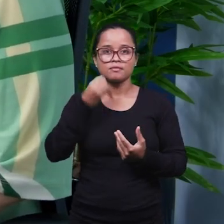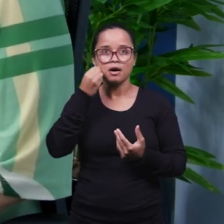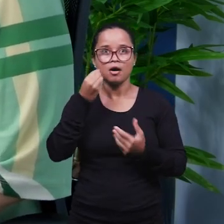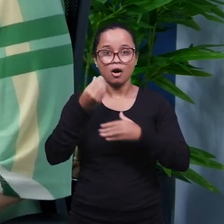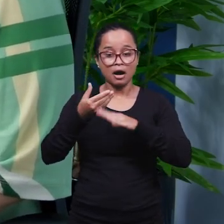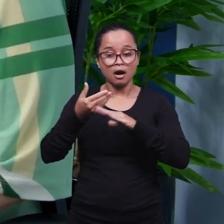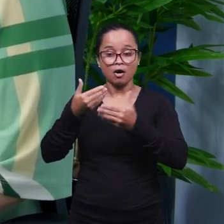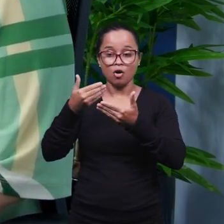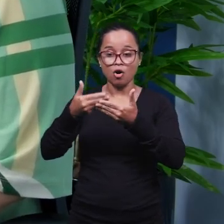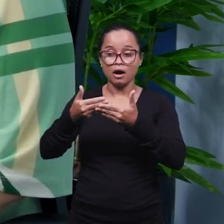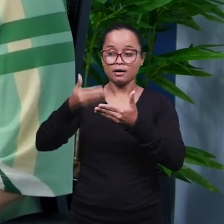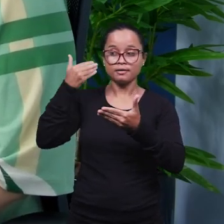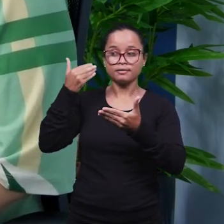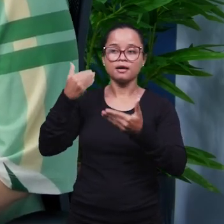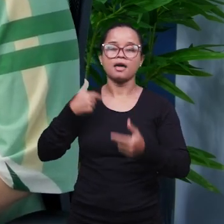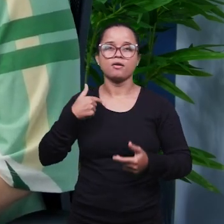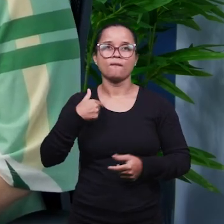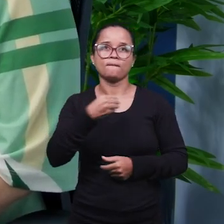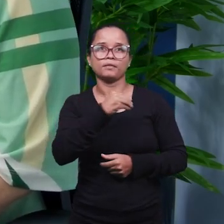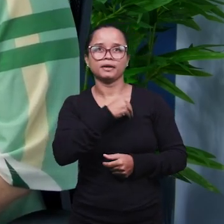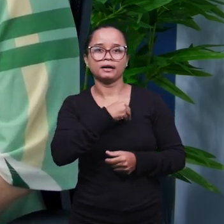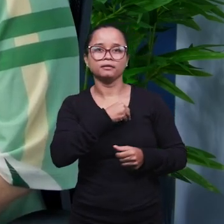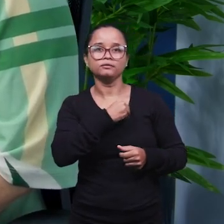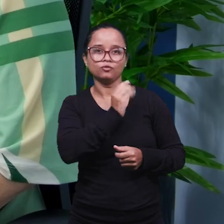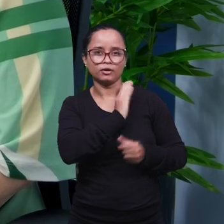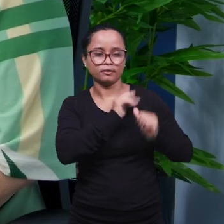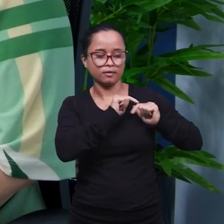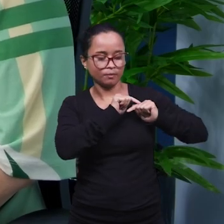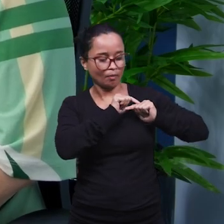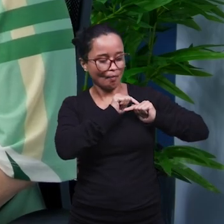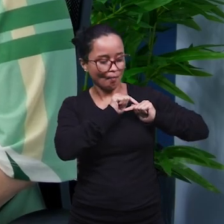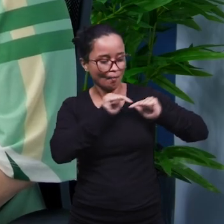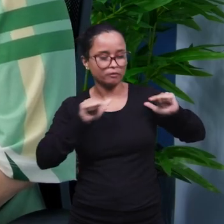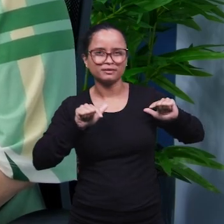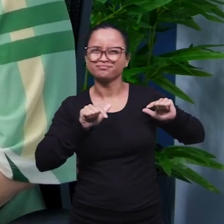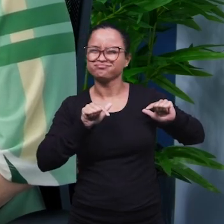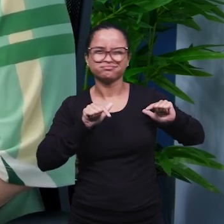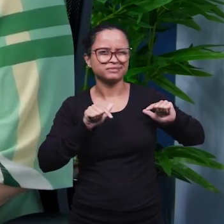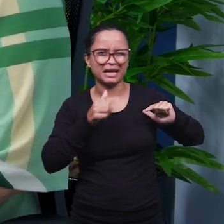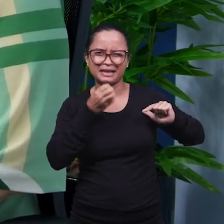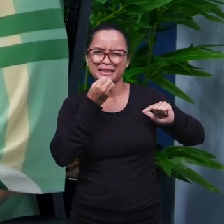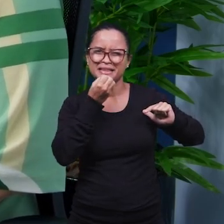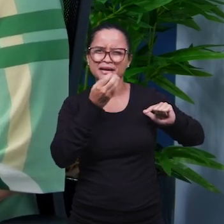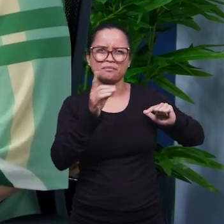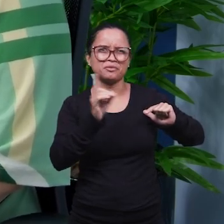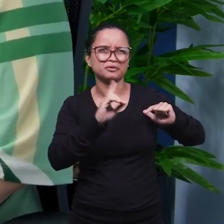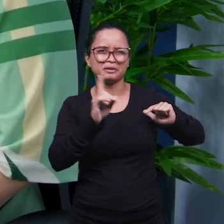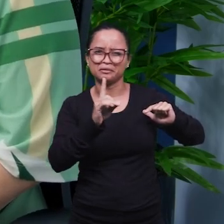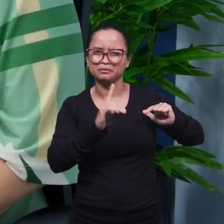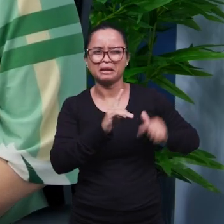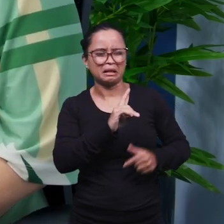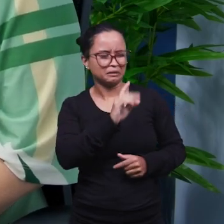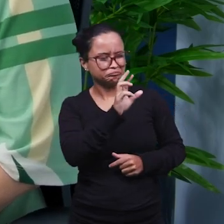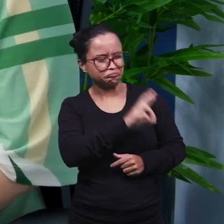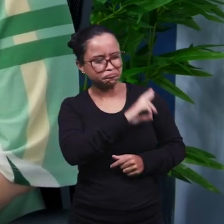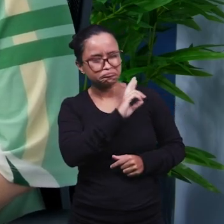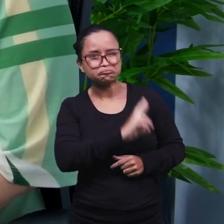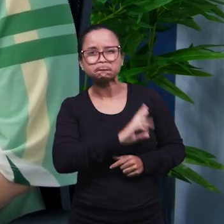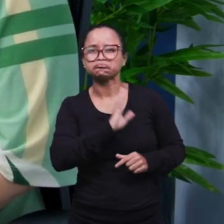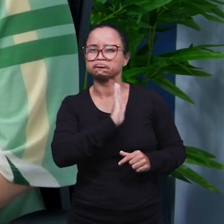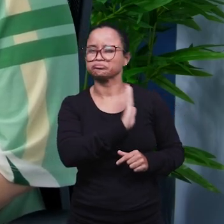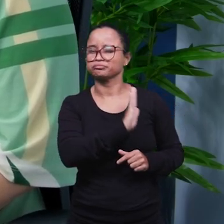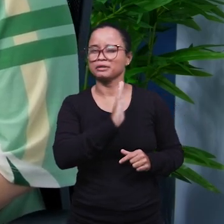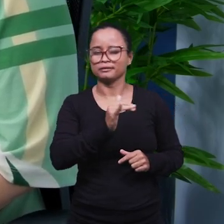minha vida antes, no pecado, olha, coração vazio, não é legal, olha, o X de cancelamentos não é